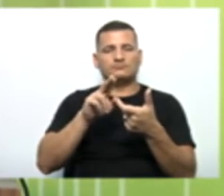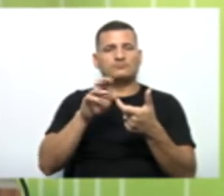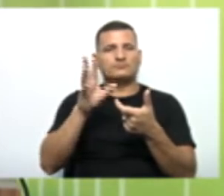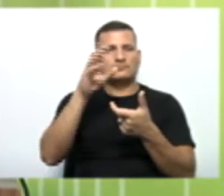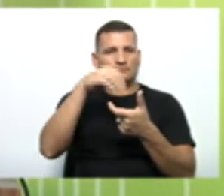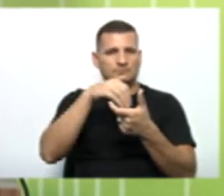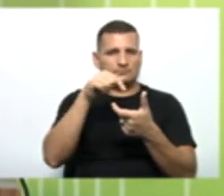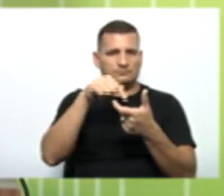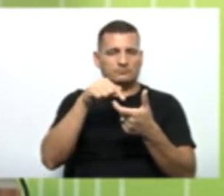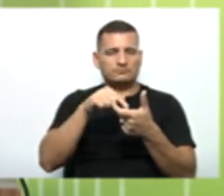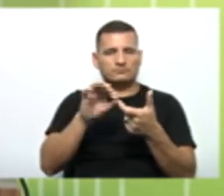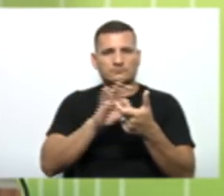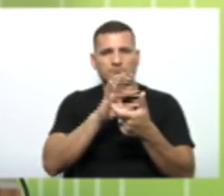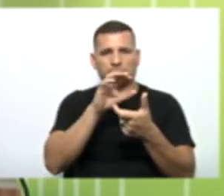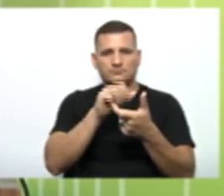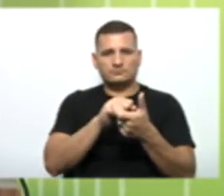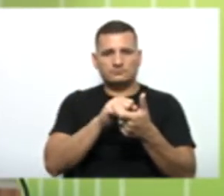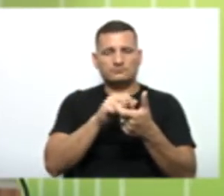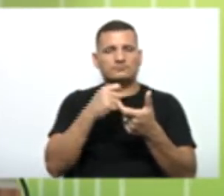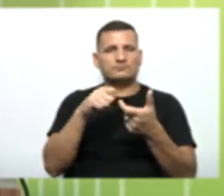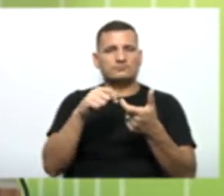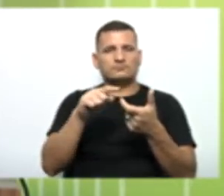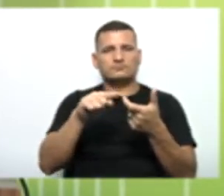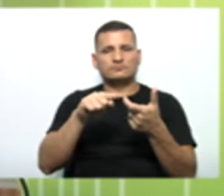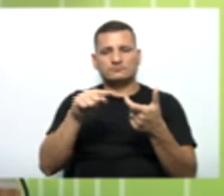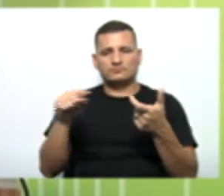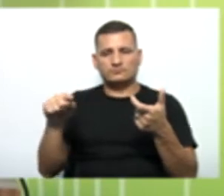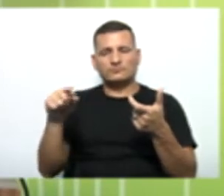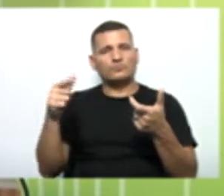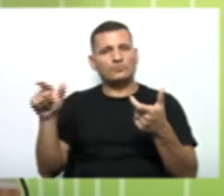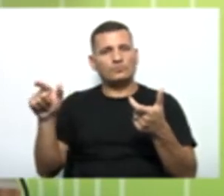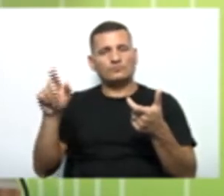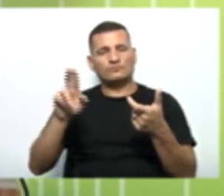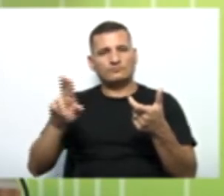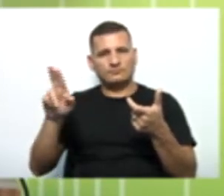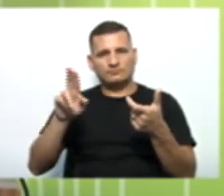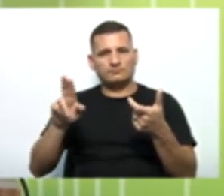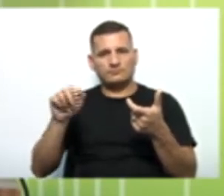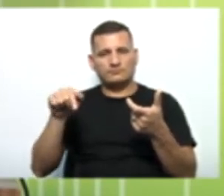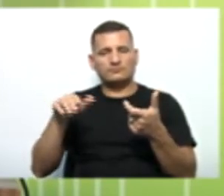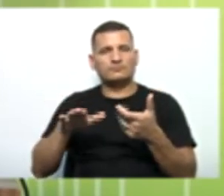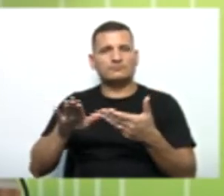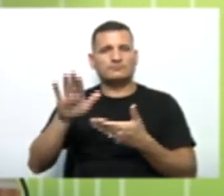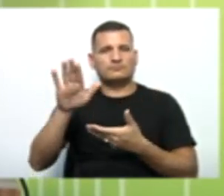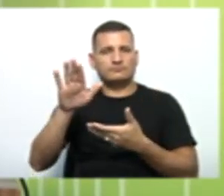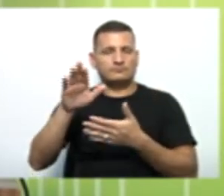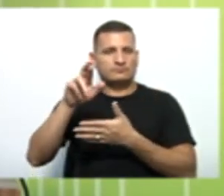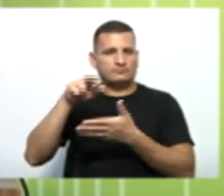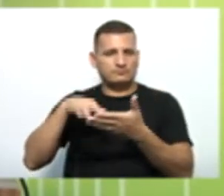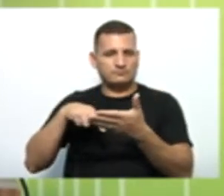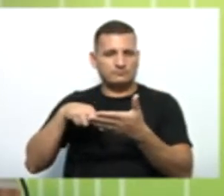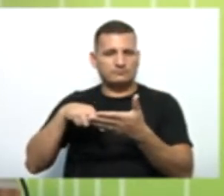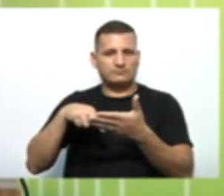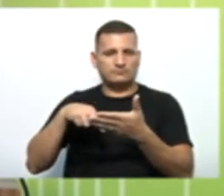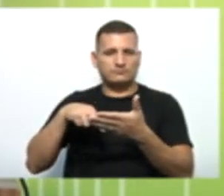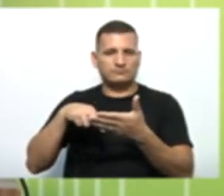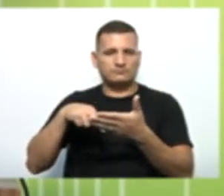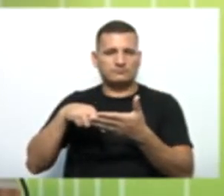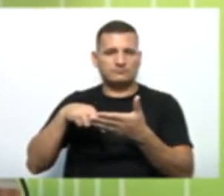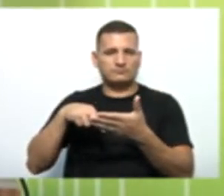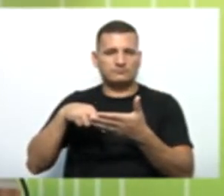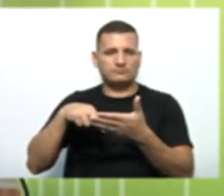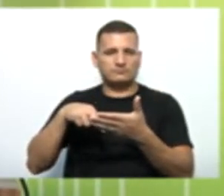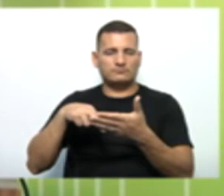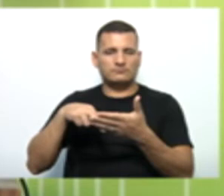cadastrar veículo, vai ter que ter essa outra funcionalidade, que é imprimir relatório. Olha aí. Então, eu